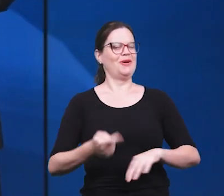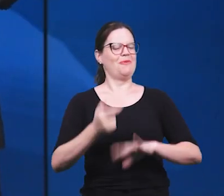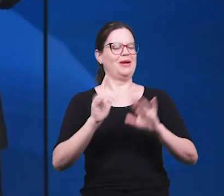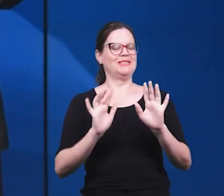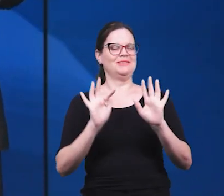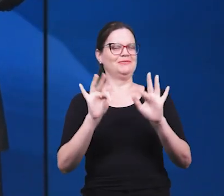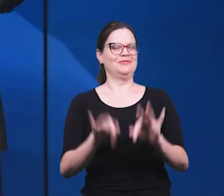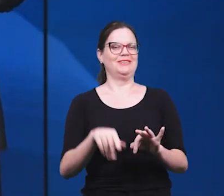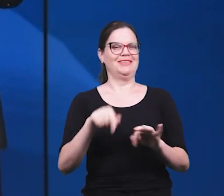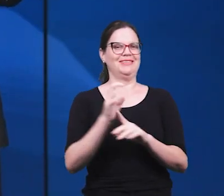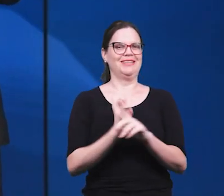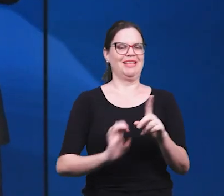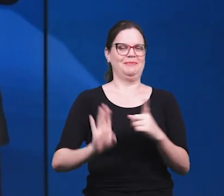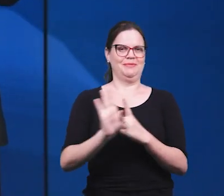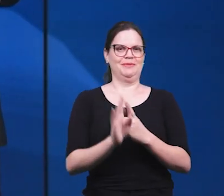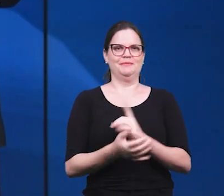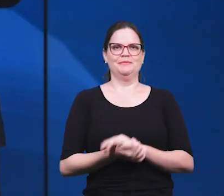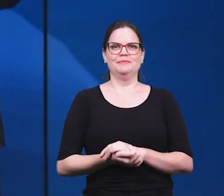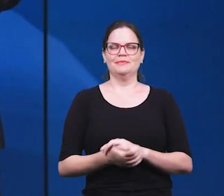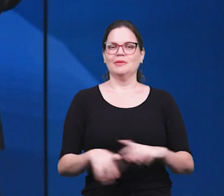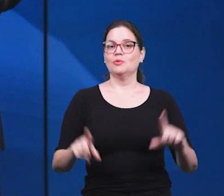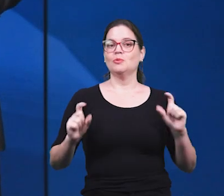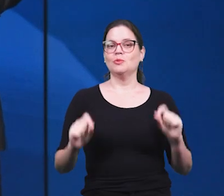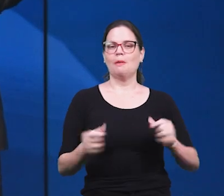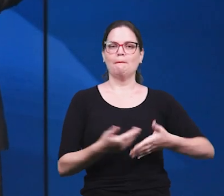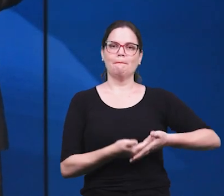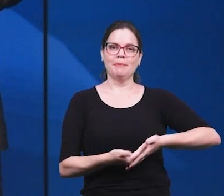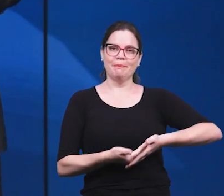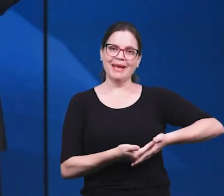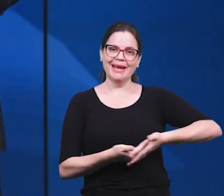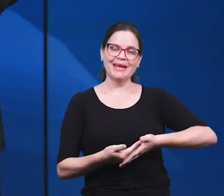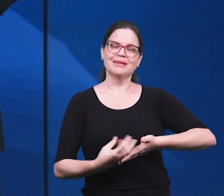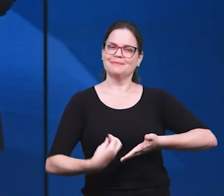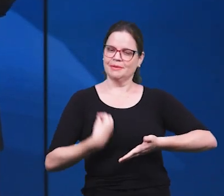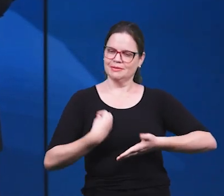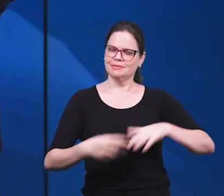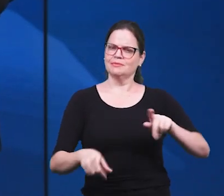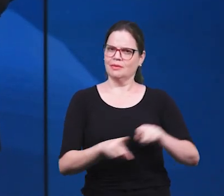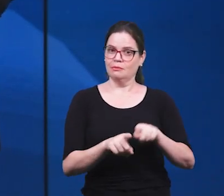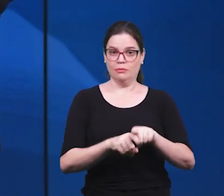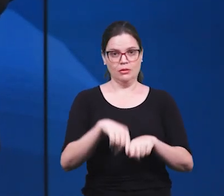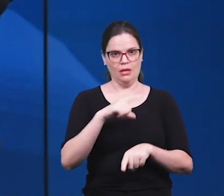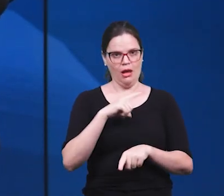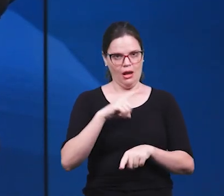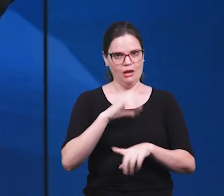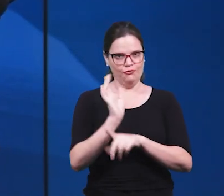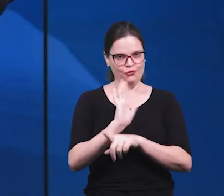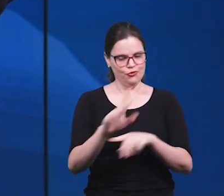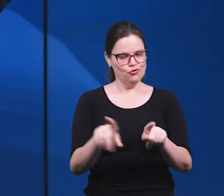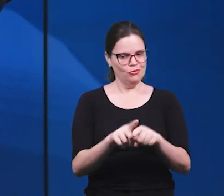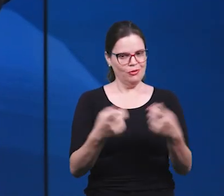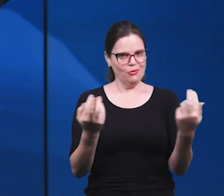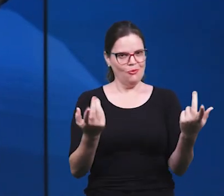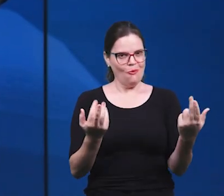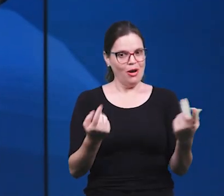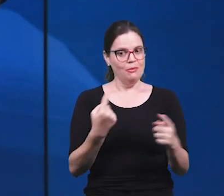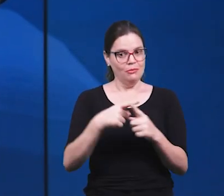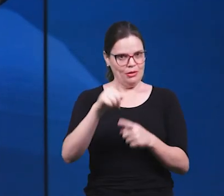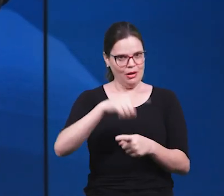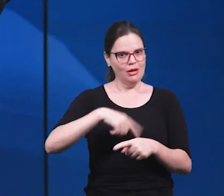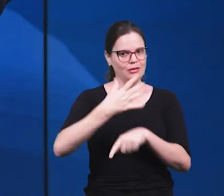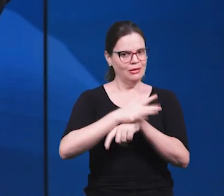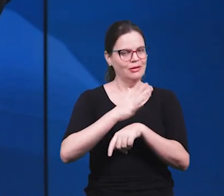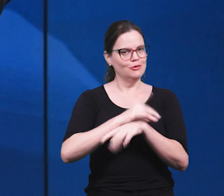da nossa escola bíblica, aqui nessa primeira parte, que é a participação dos nossos bebês. Os nossos bebês também têm vez na escola bíblica, porque eles